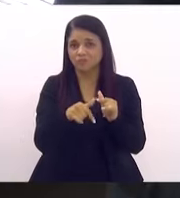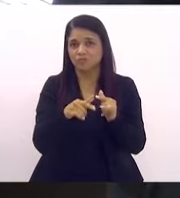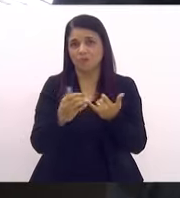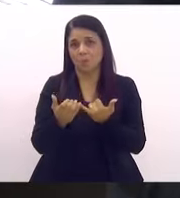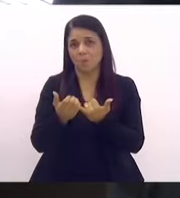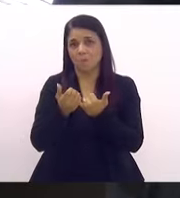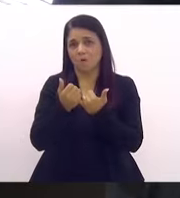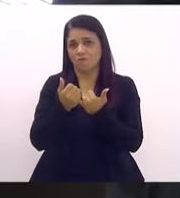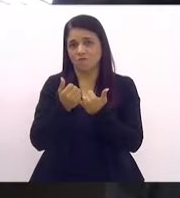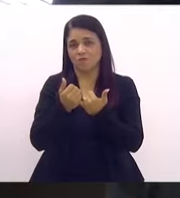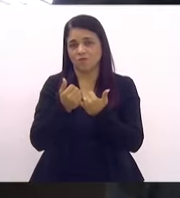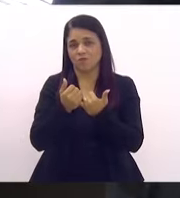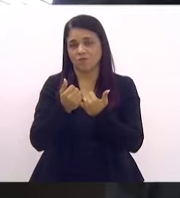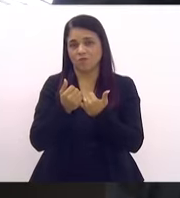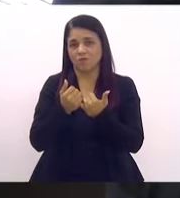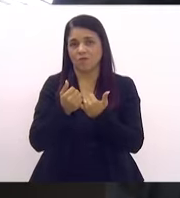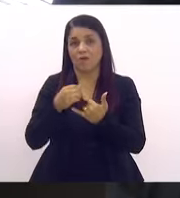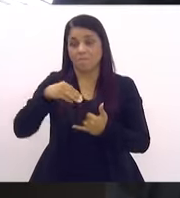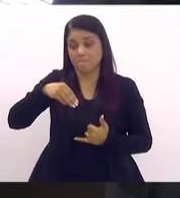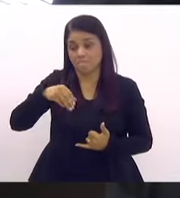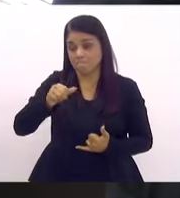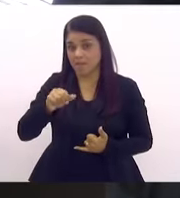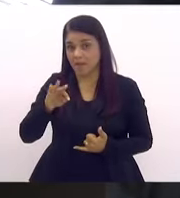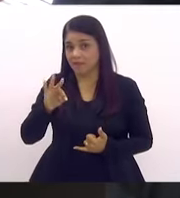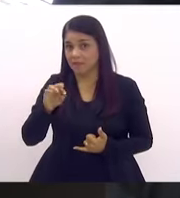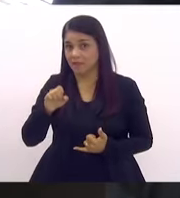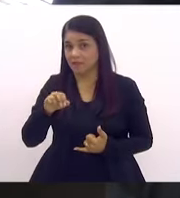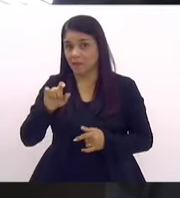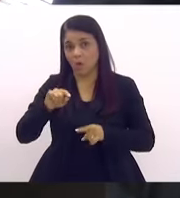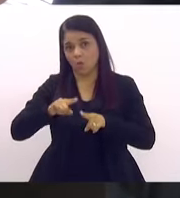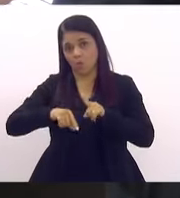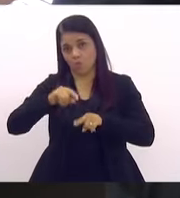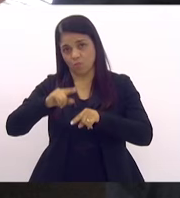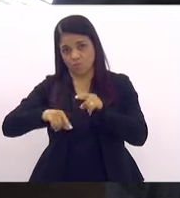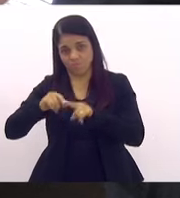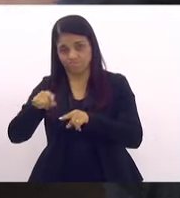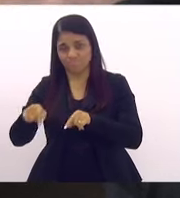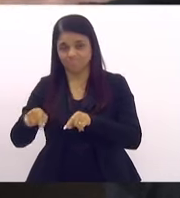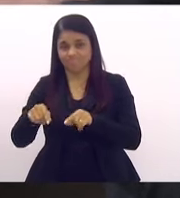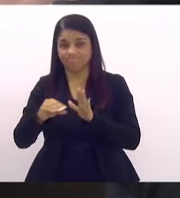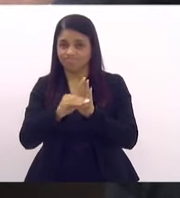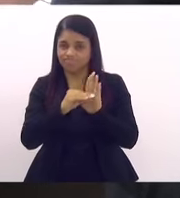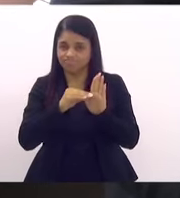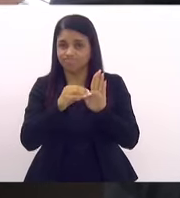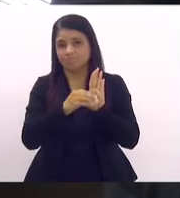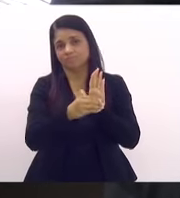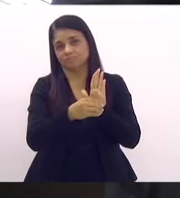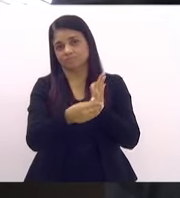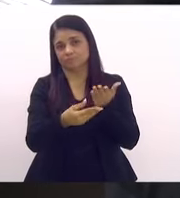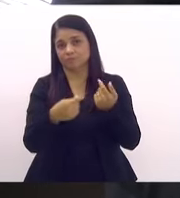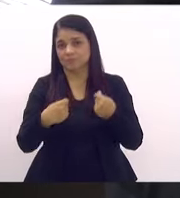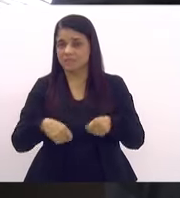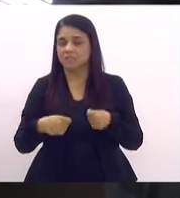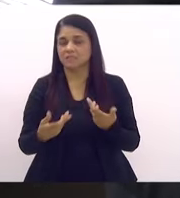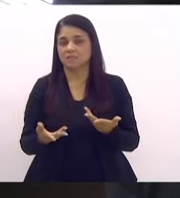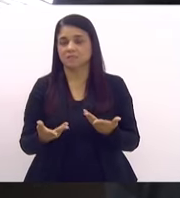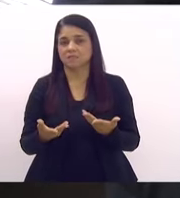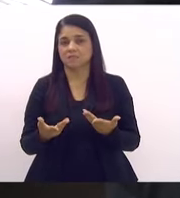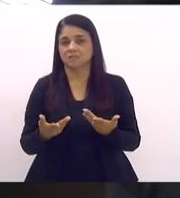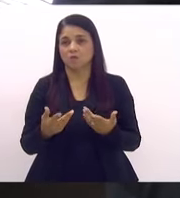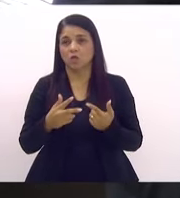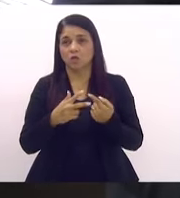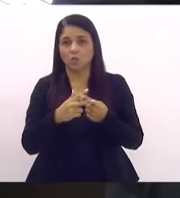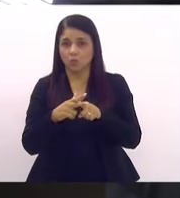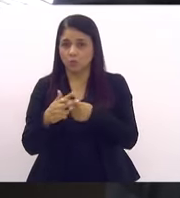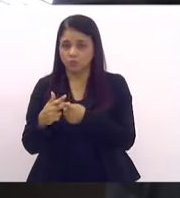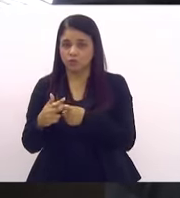não é imaterial, é material. Bem, e aí tem que entrar essa cláusula de que não afeta o imóvel. Perfeito. E corrigir também.